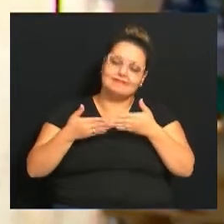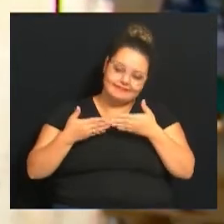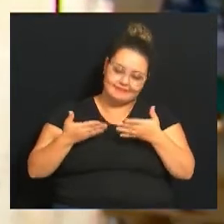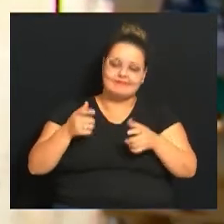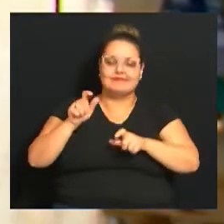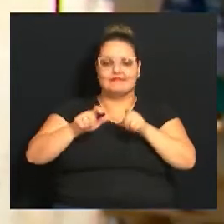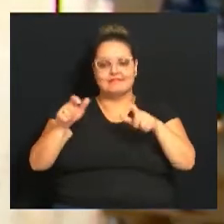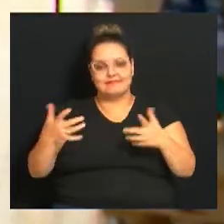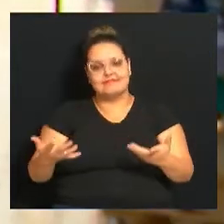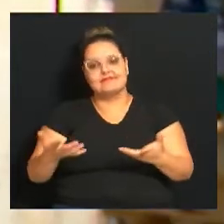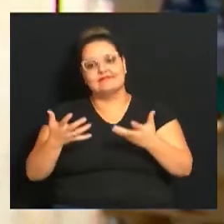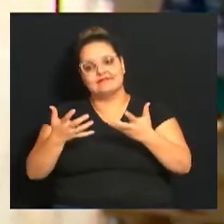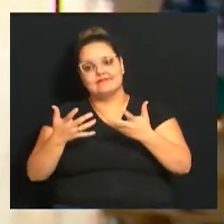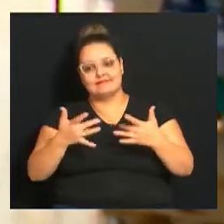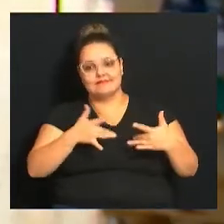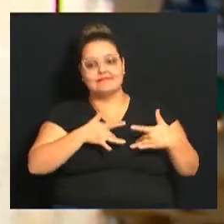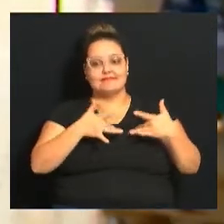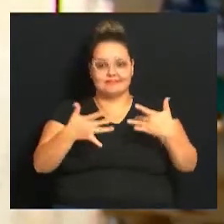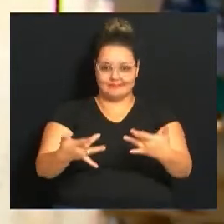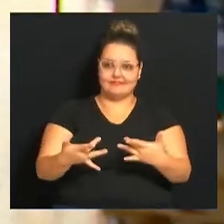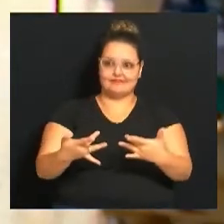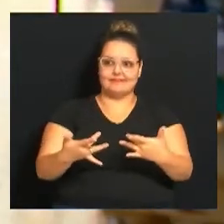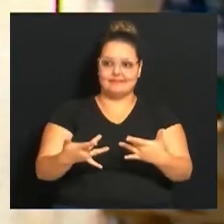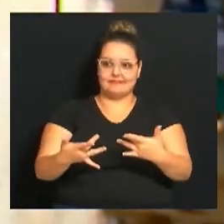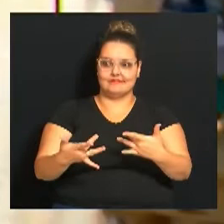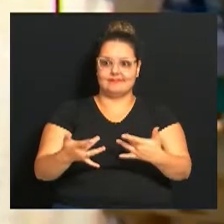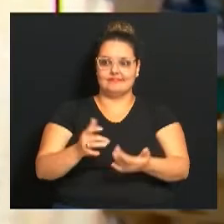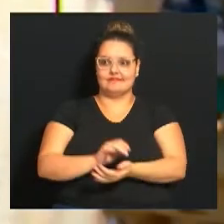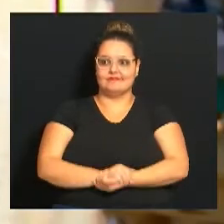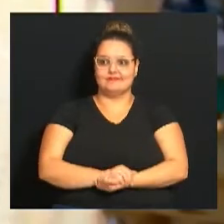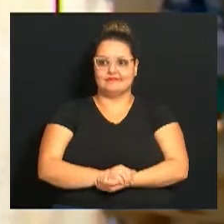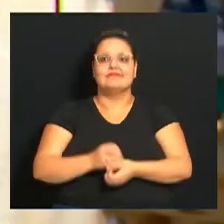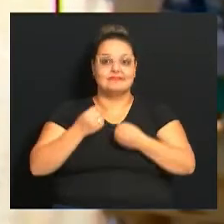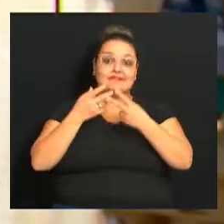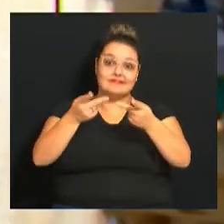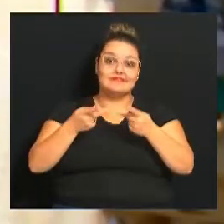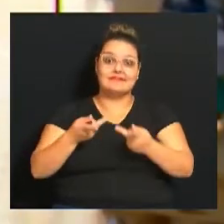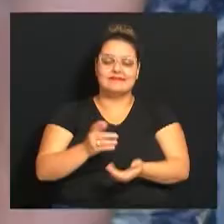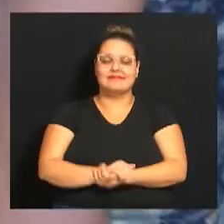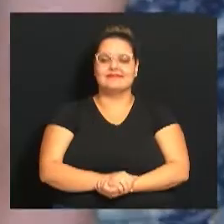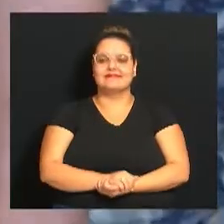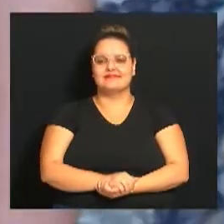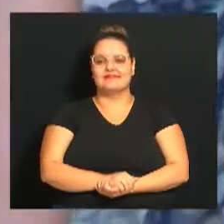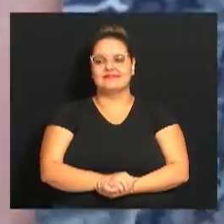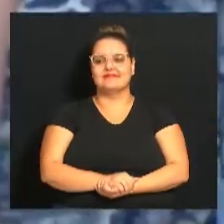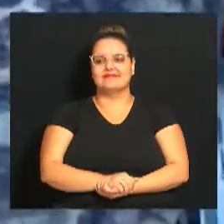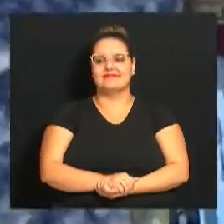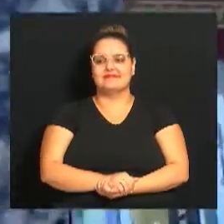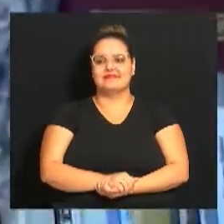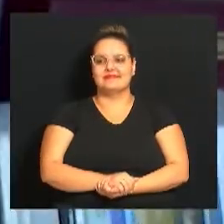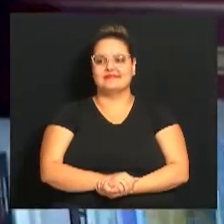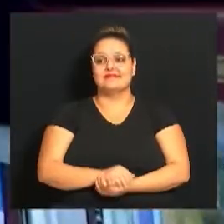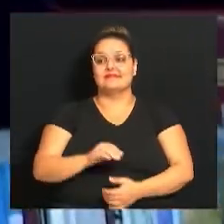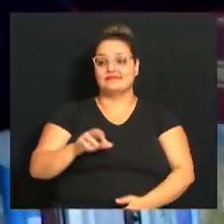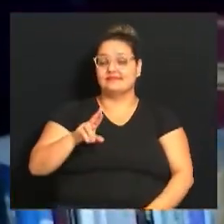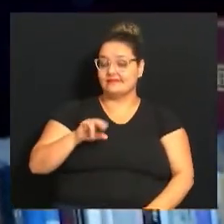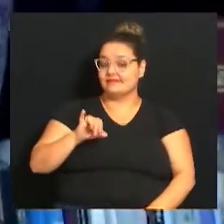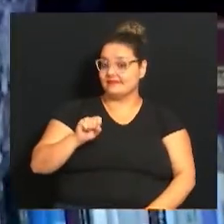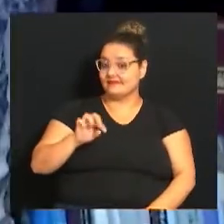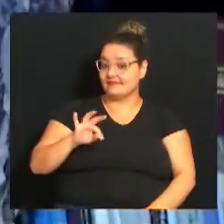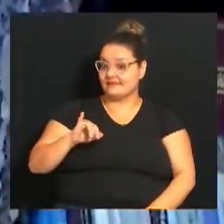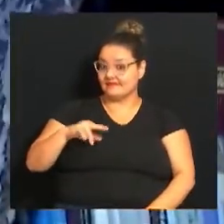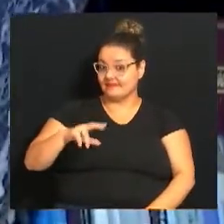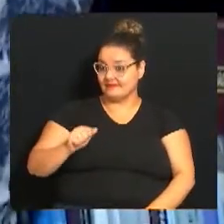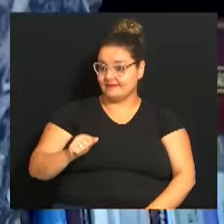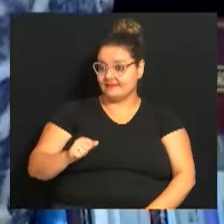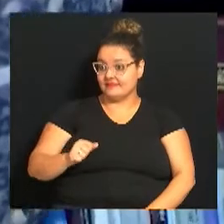que queiram ser voluntárias sejam bem-vindas para isso. A Cristina é voluntária há quase 6